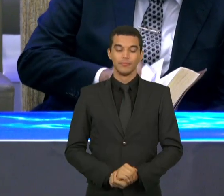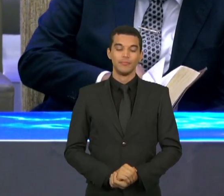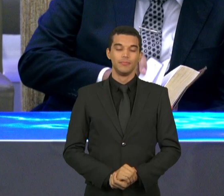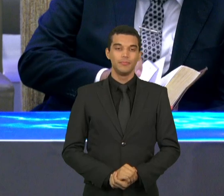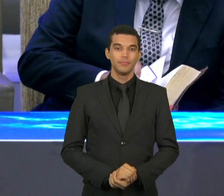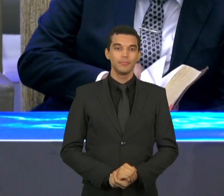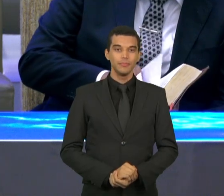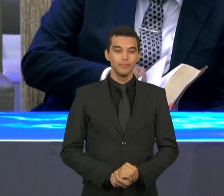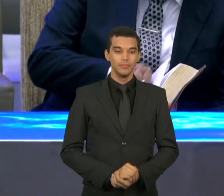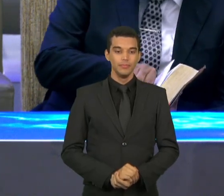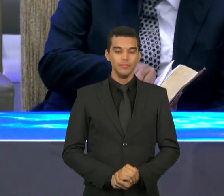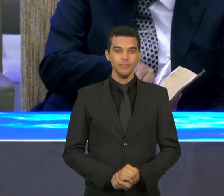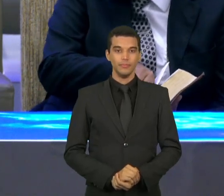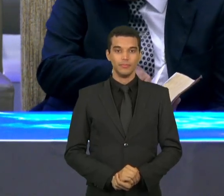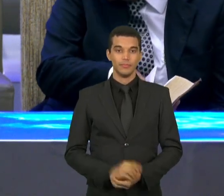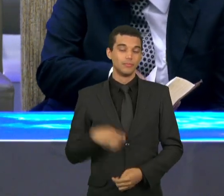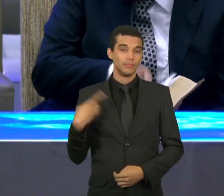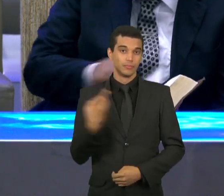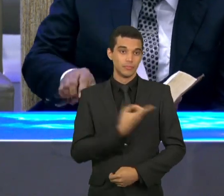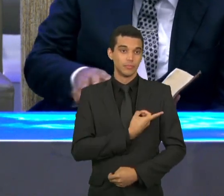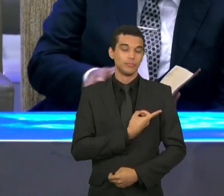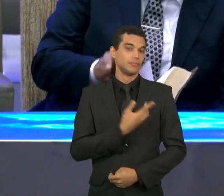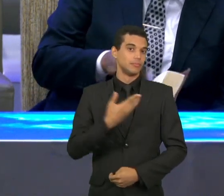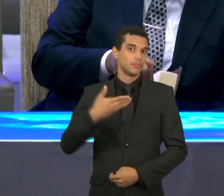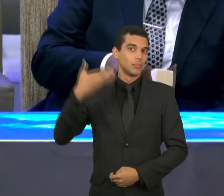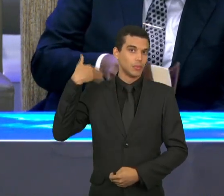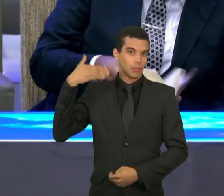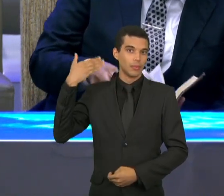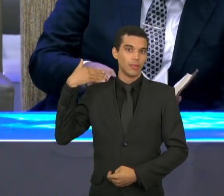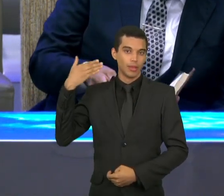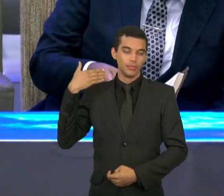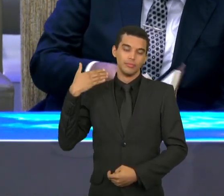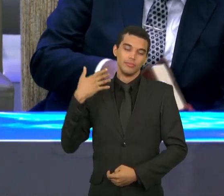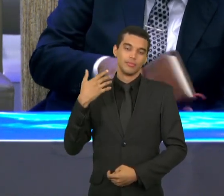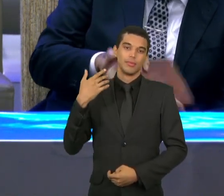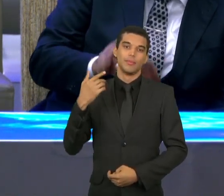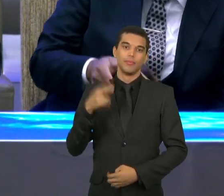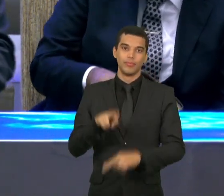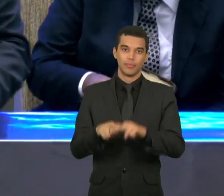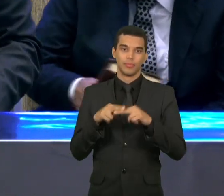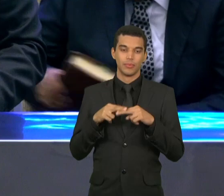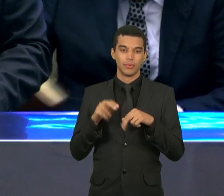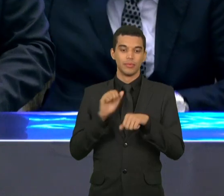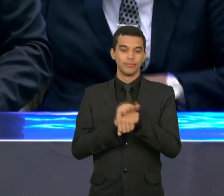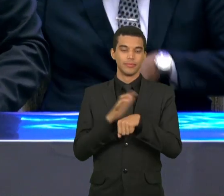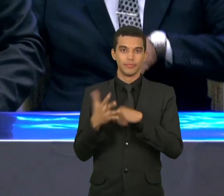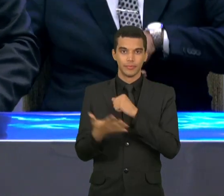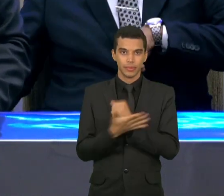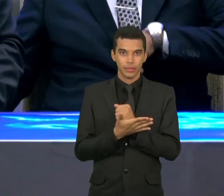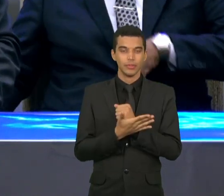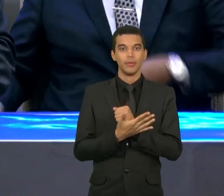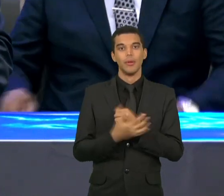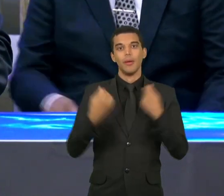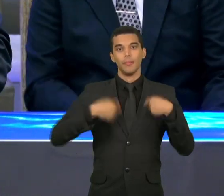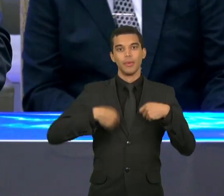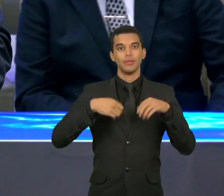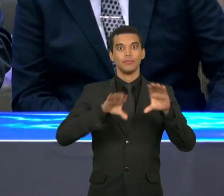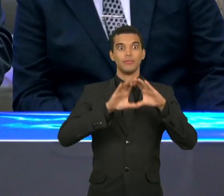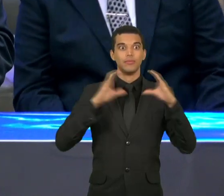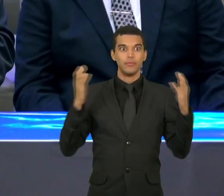depois de um tempo em que tivemos a interrupção dos